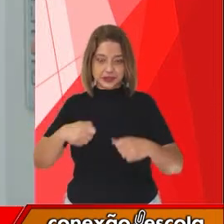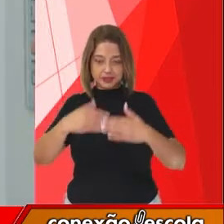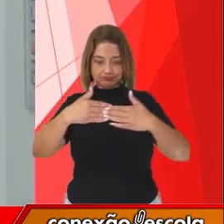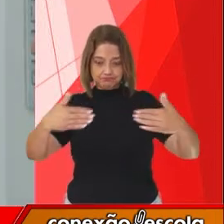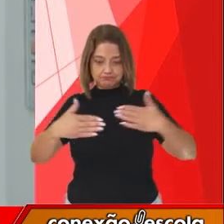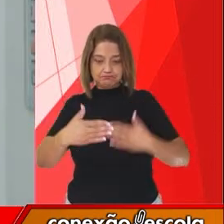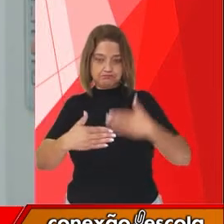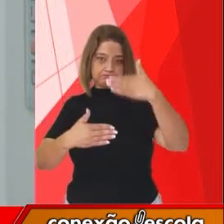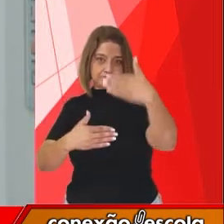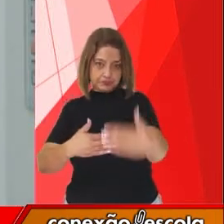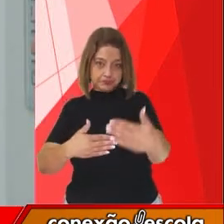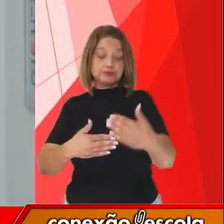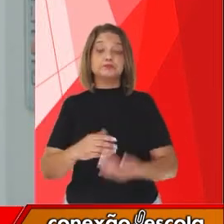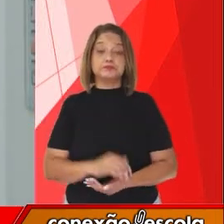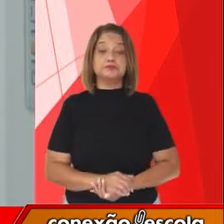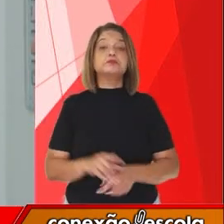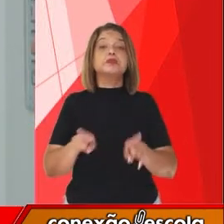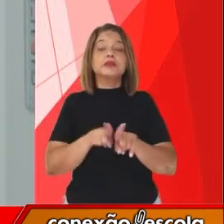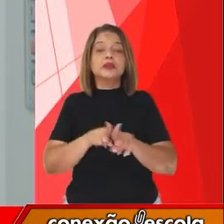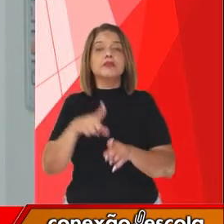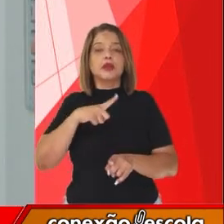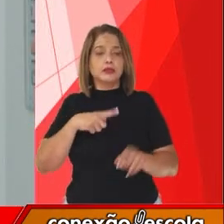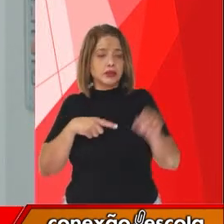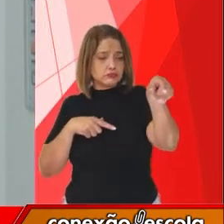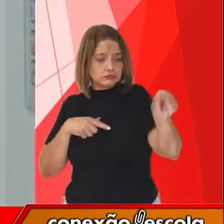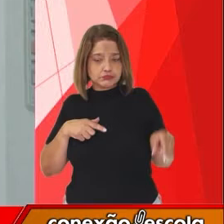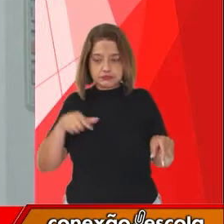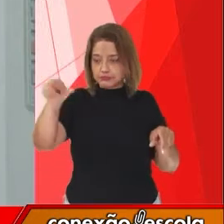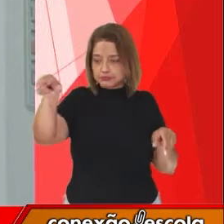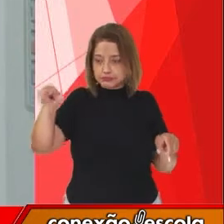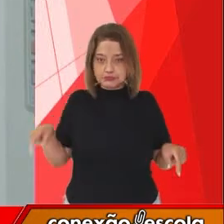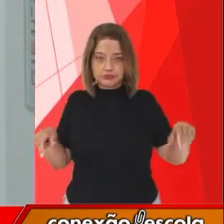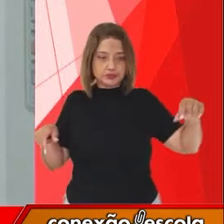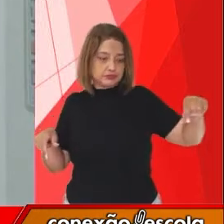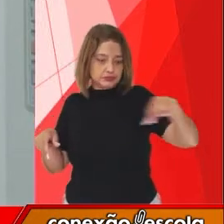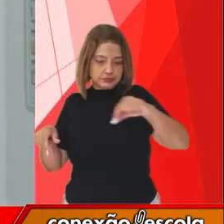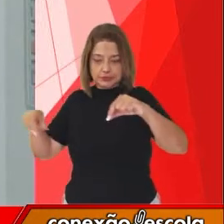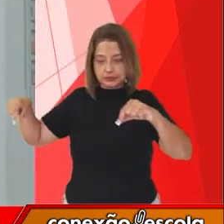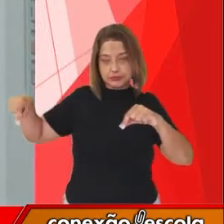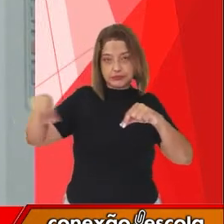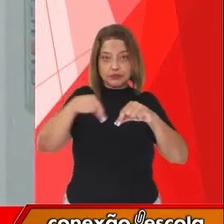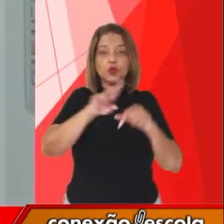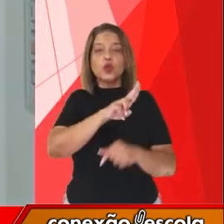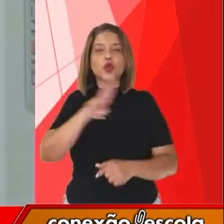Aí ela tem uma outra linha que chama linha T, nas duas quadras.